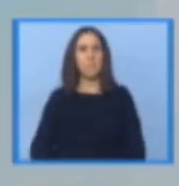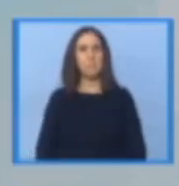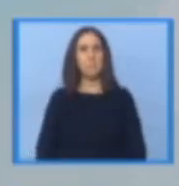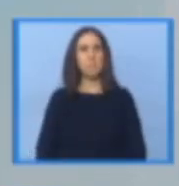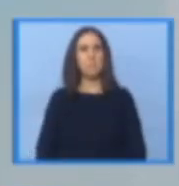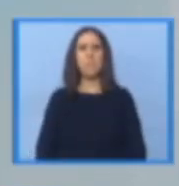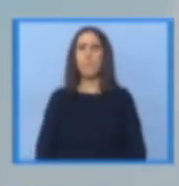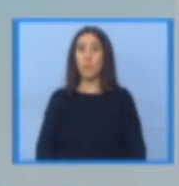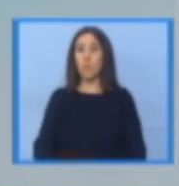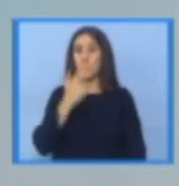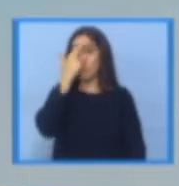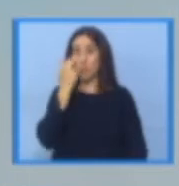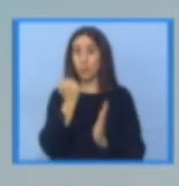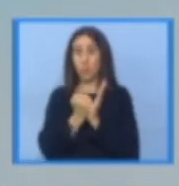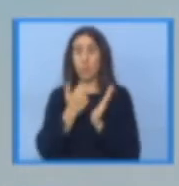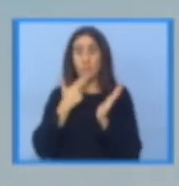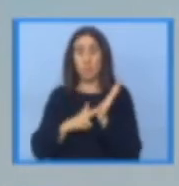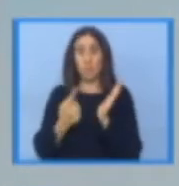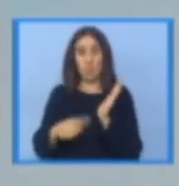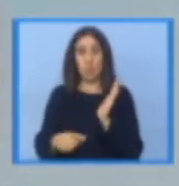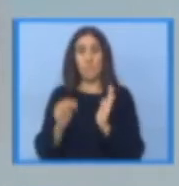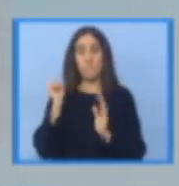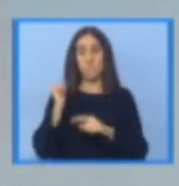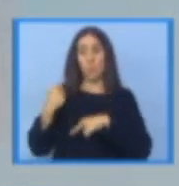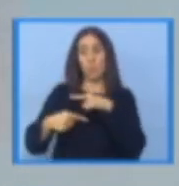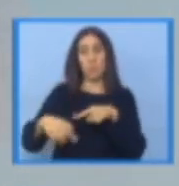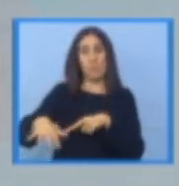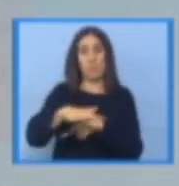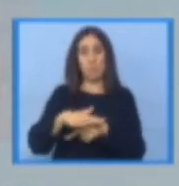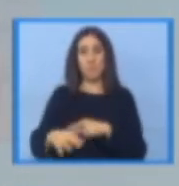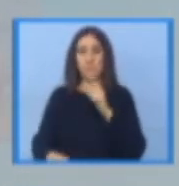razões históricas, que são as suas origens ali,